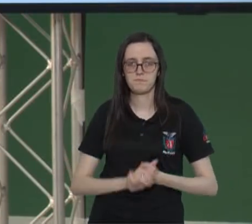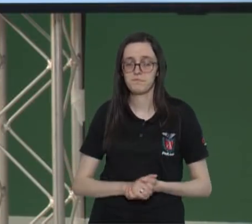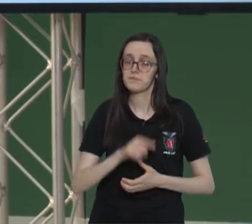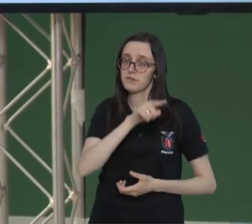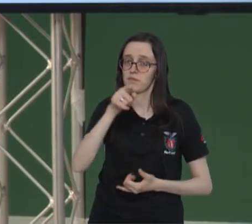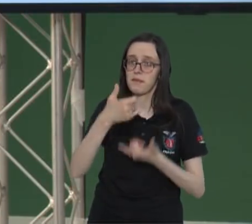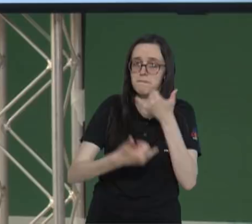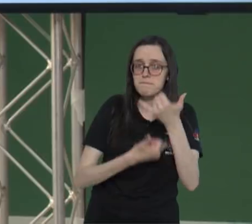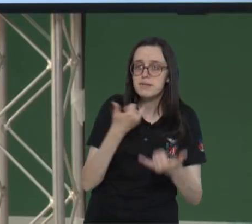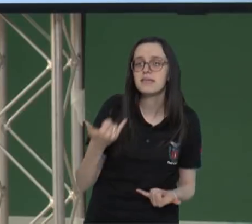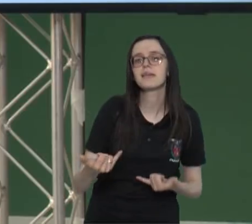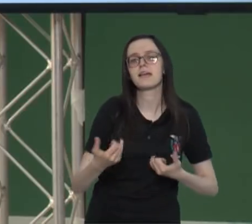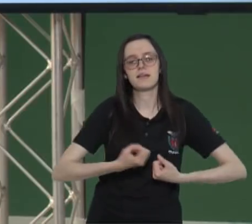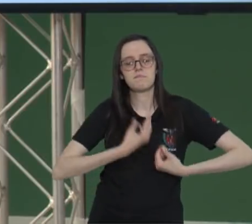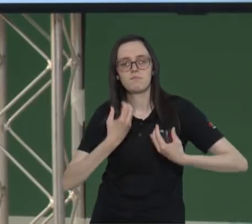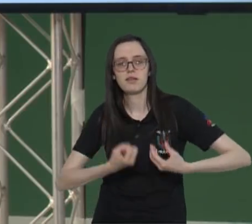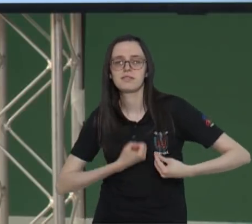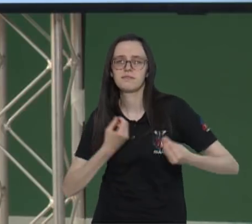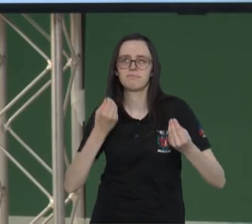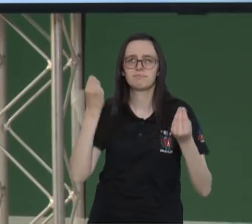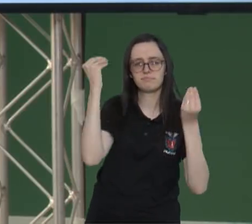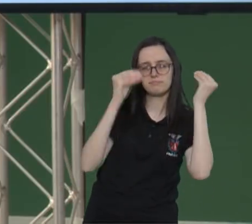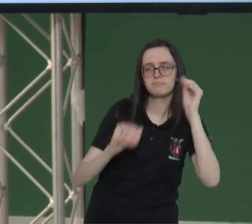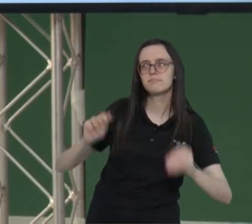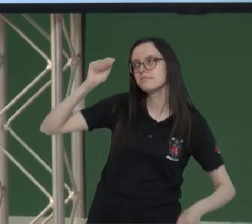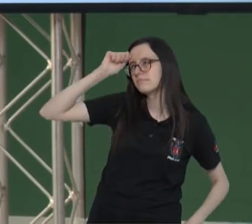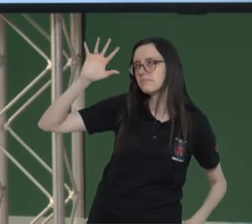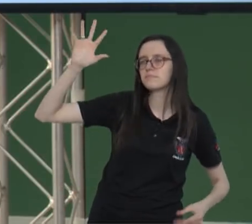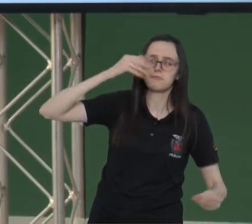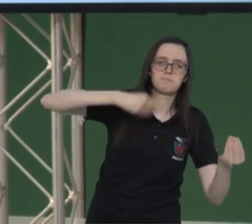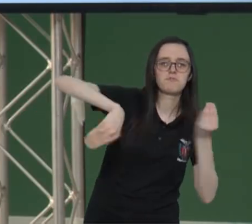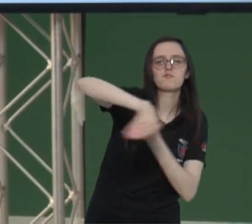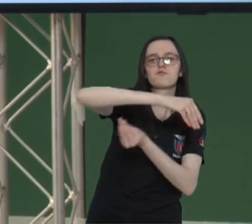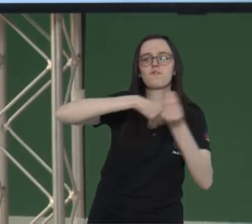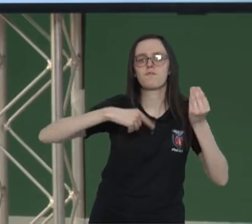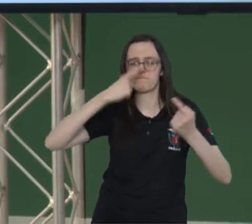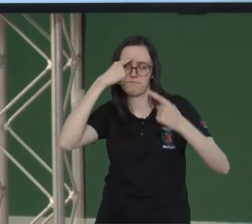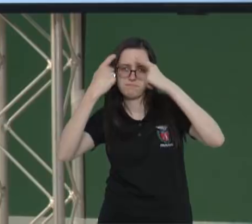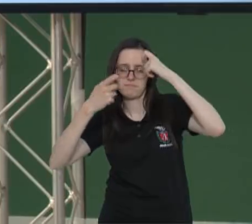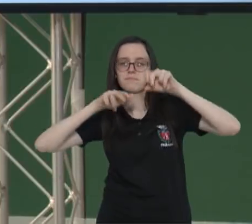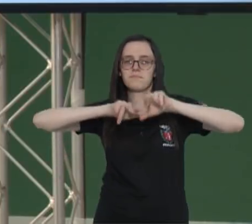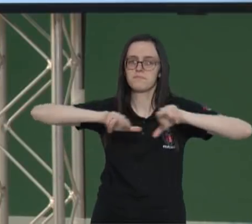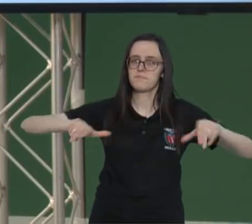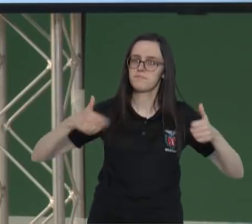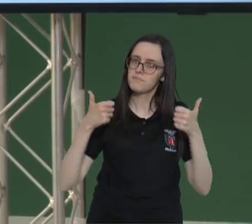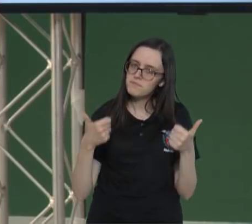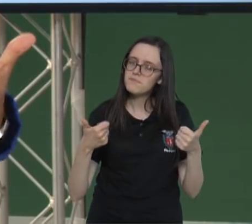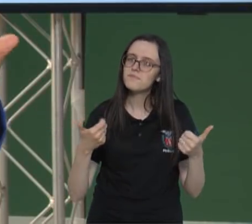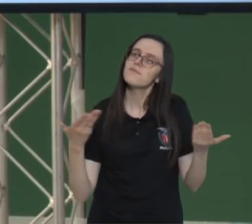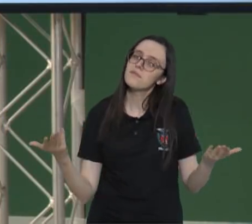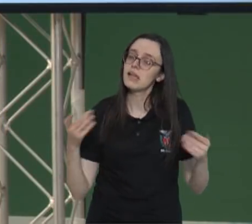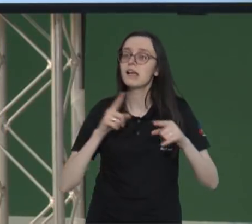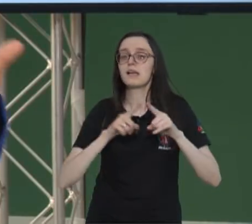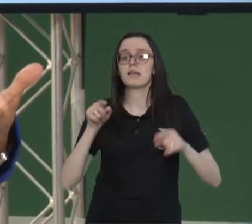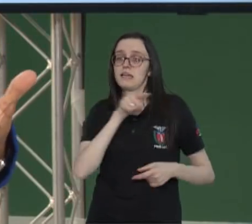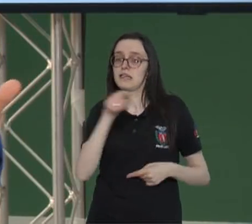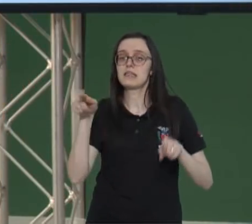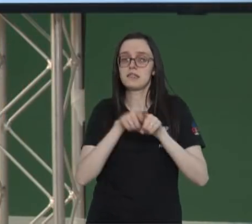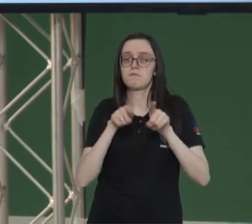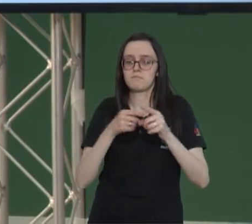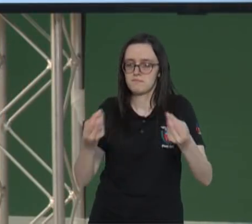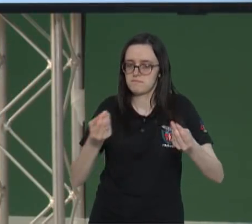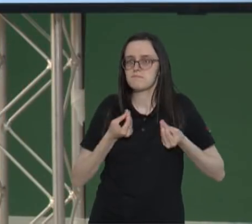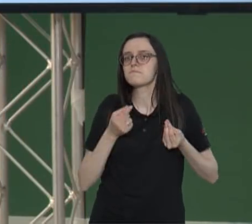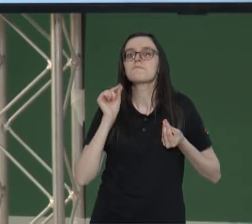você brinca com a poesia, você brinca com a imaginação, você brinca com a criatividade, né? E com tudo que isso pode te levar,